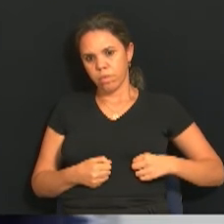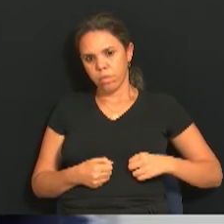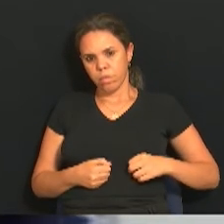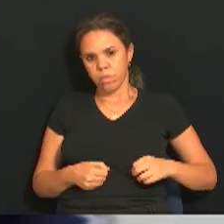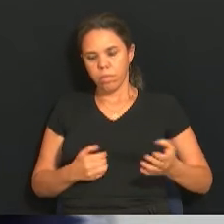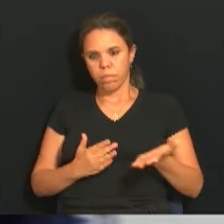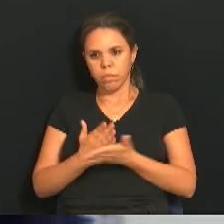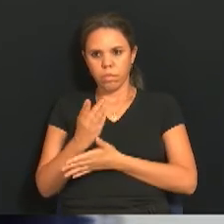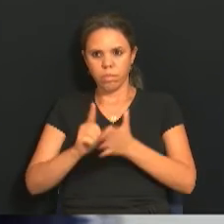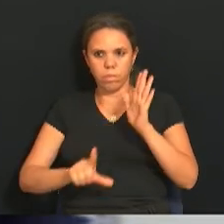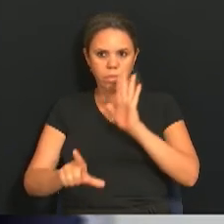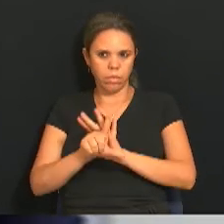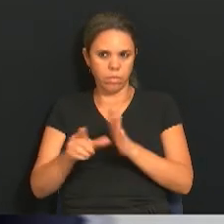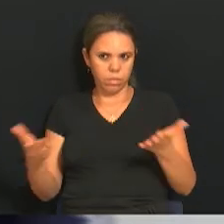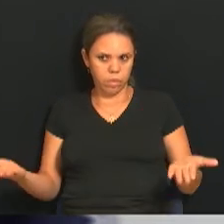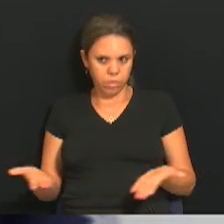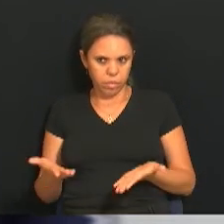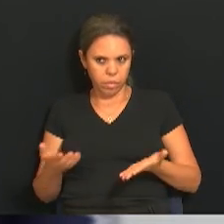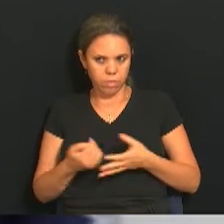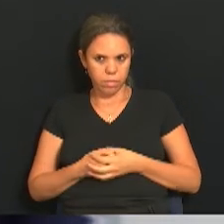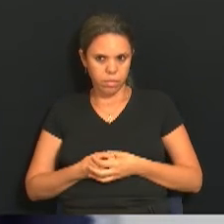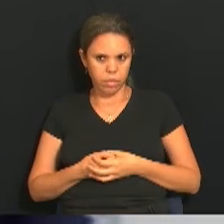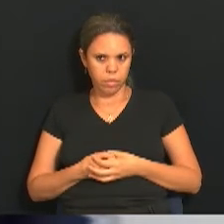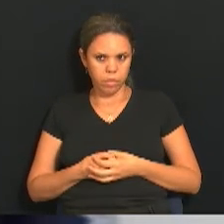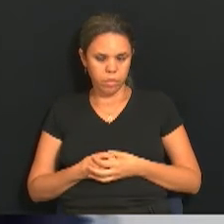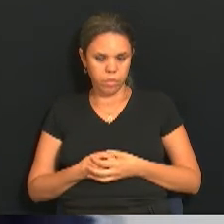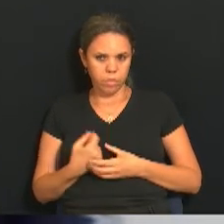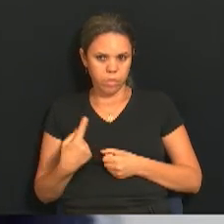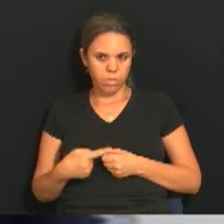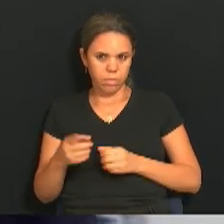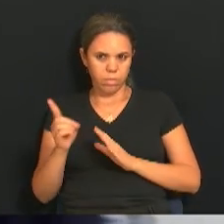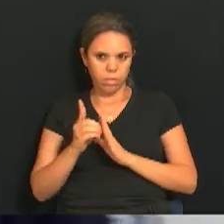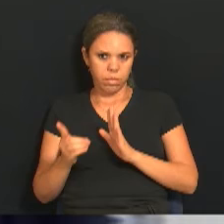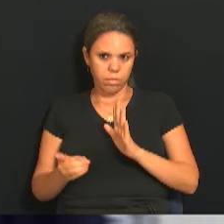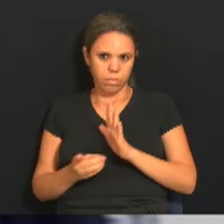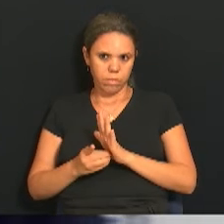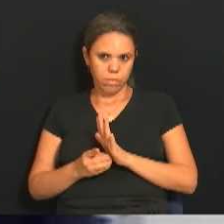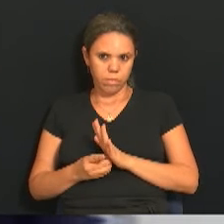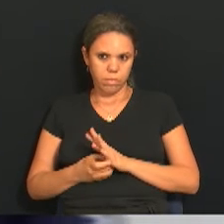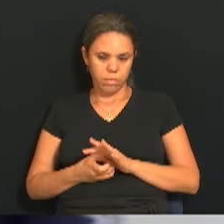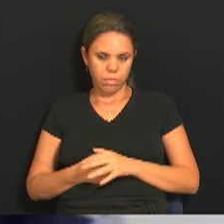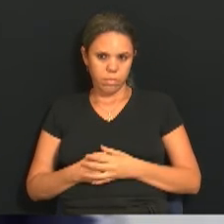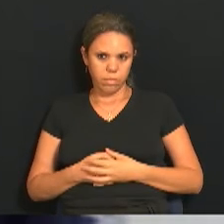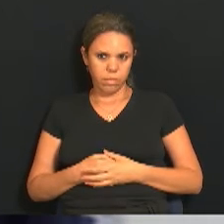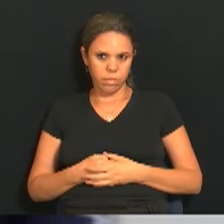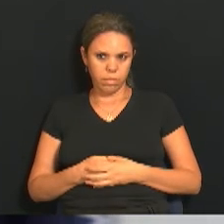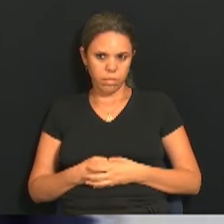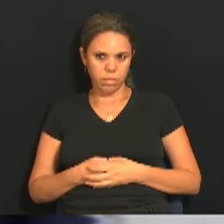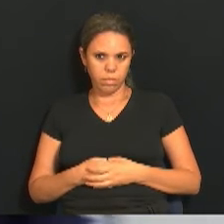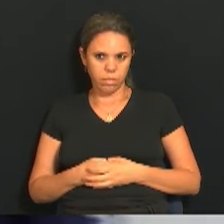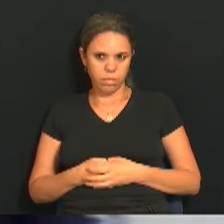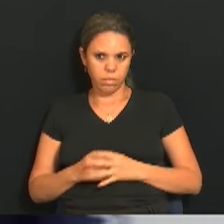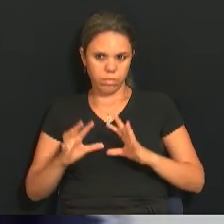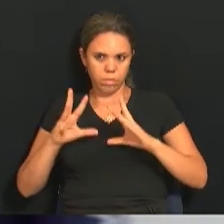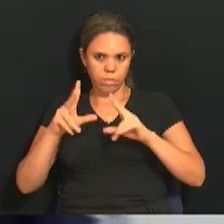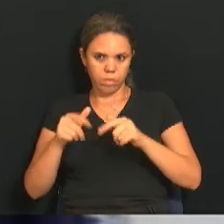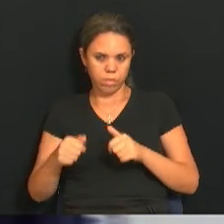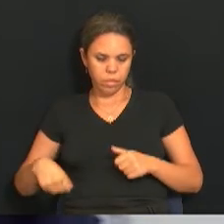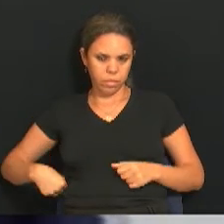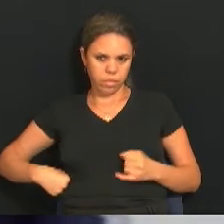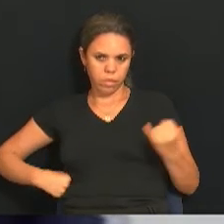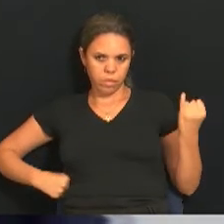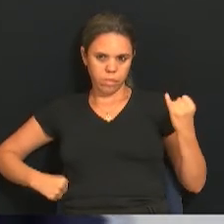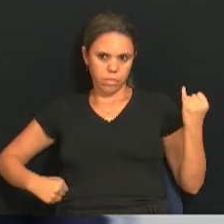essa lei, e agora tem, por parte do município, o decreto para colocar em prática isso, né? Então, são todas medidas muito